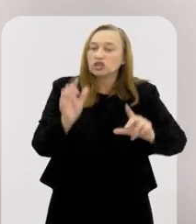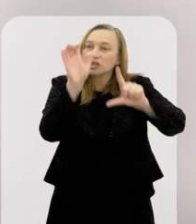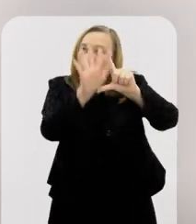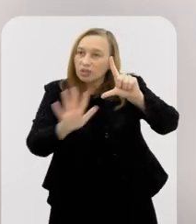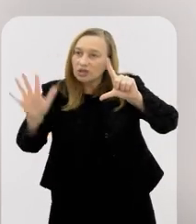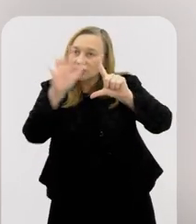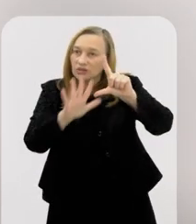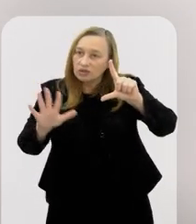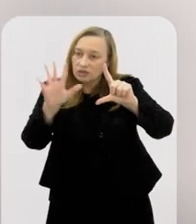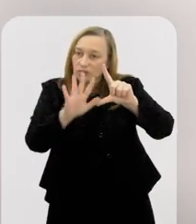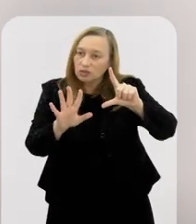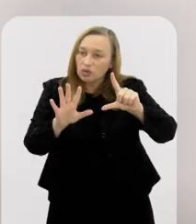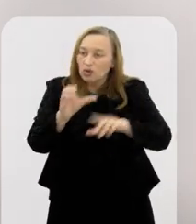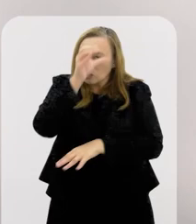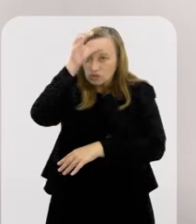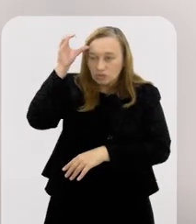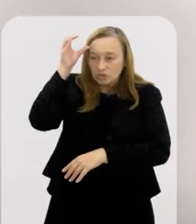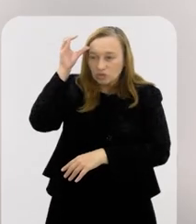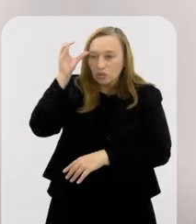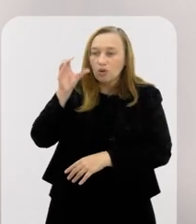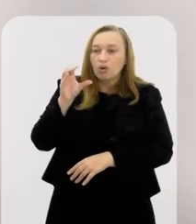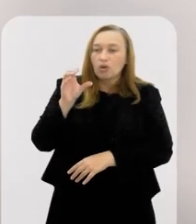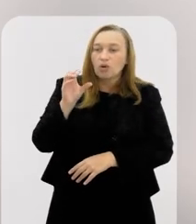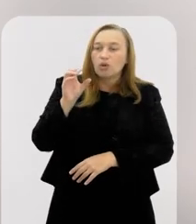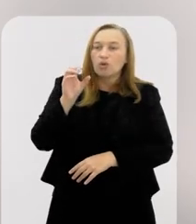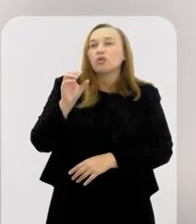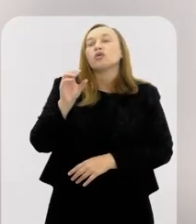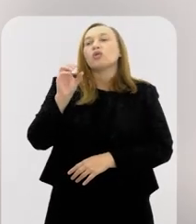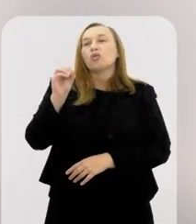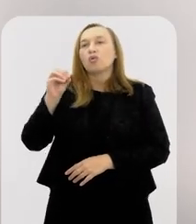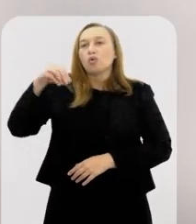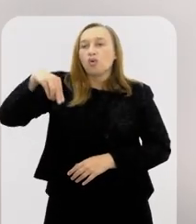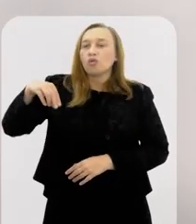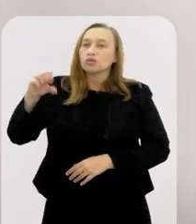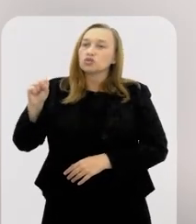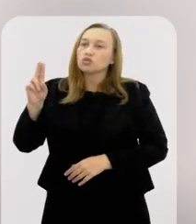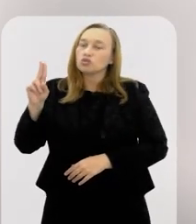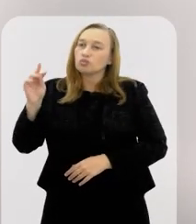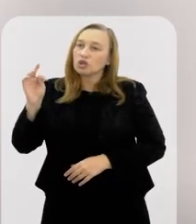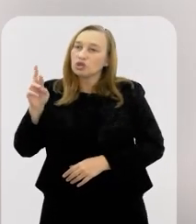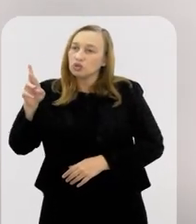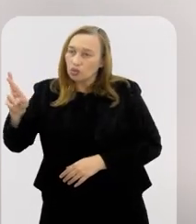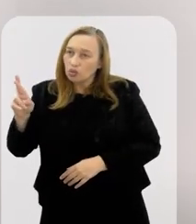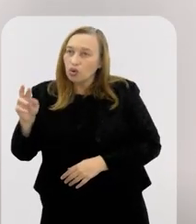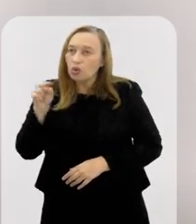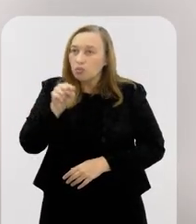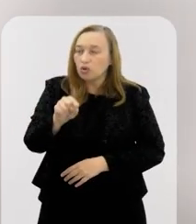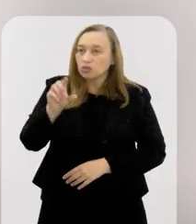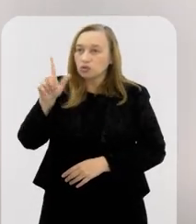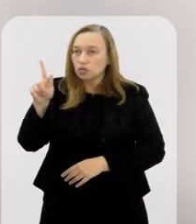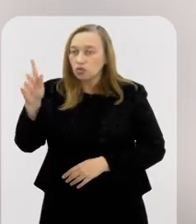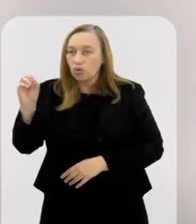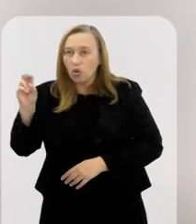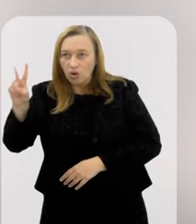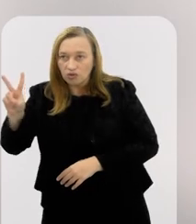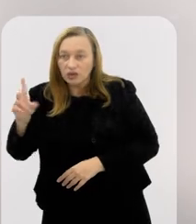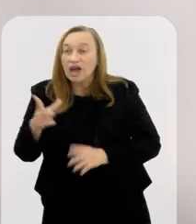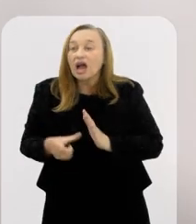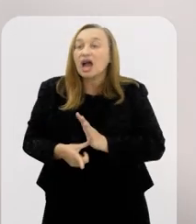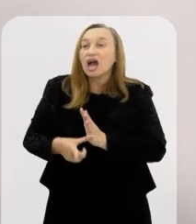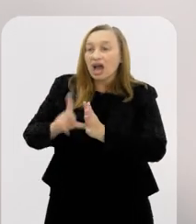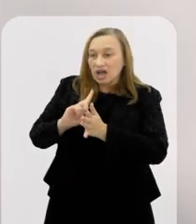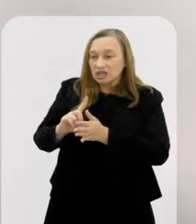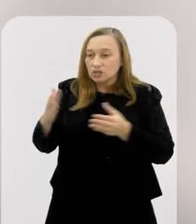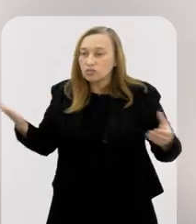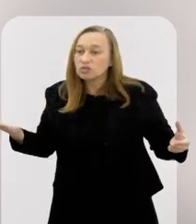plataforma chamada consumidor P goov do governo federal e ela é muito eficiente eu mesmo me faço valer muito antes mesmo de